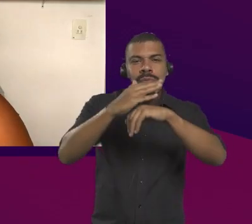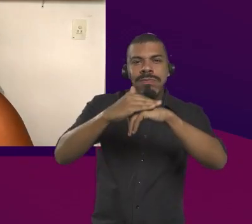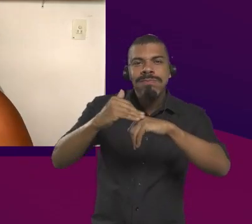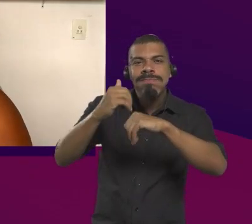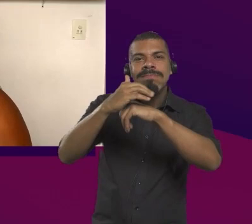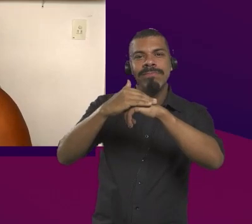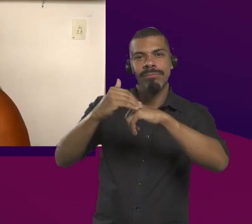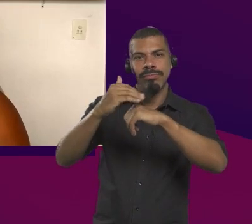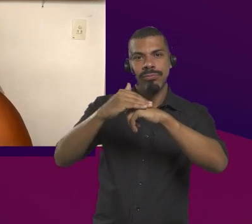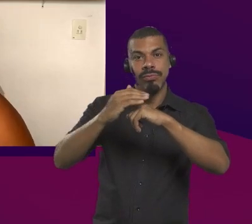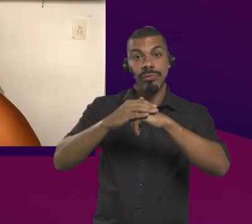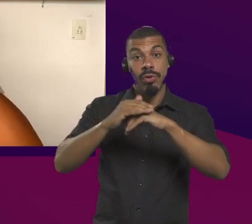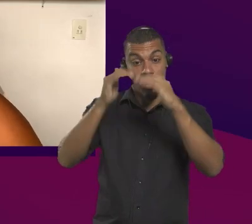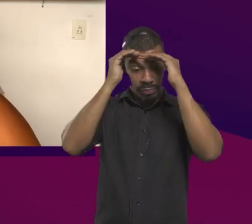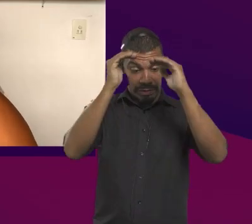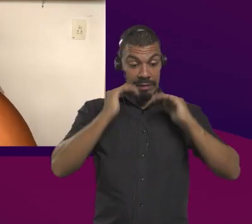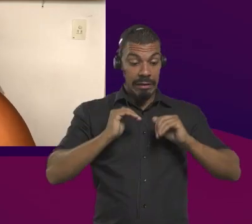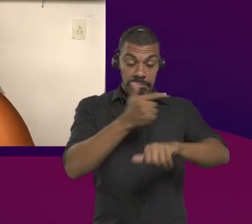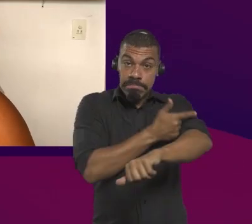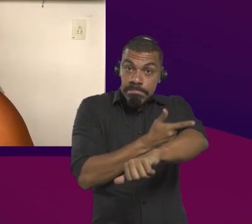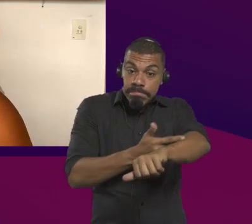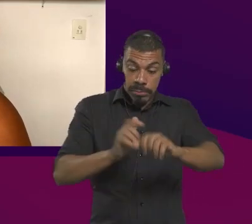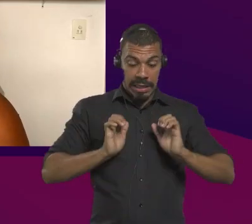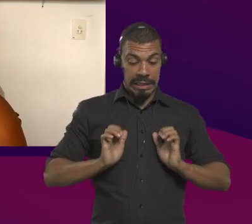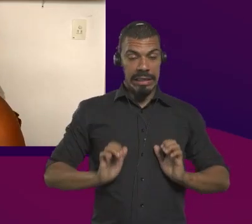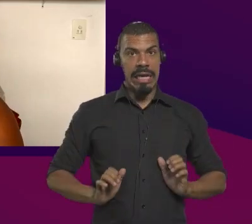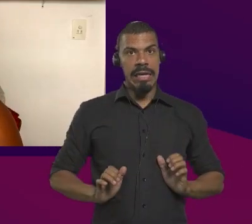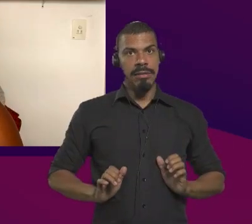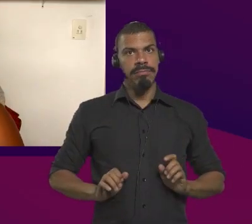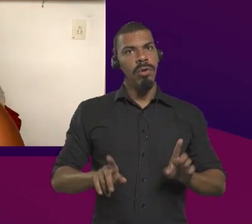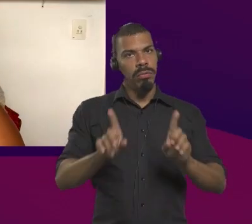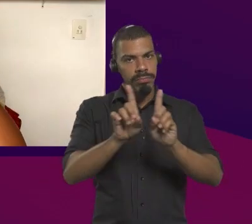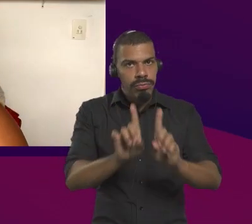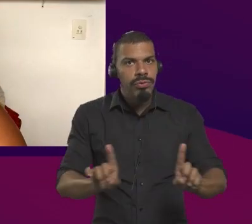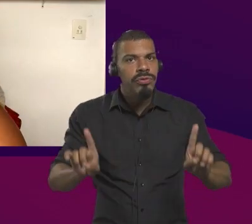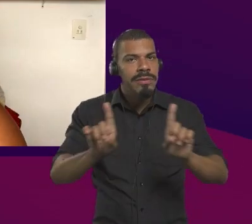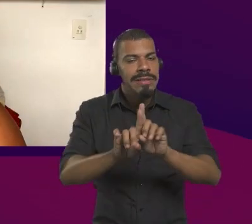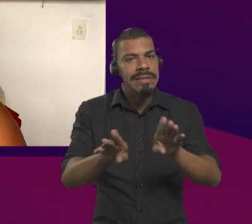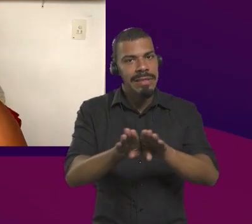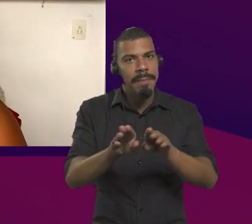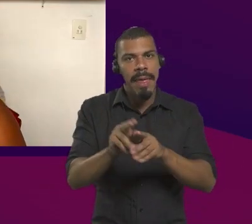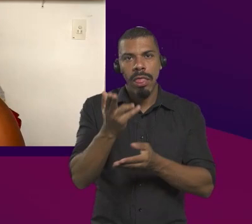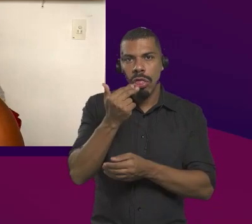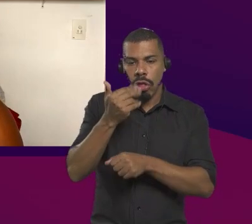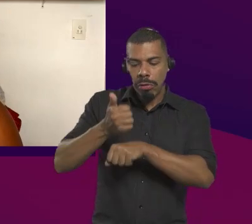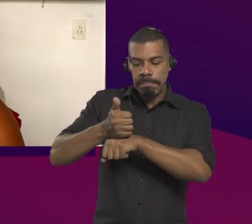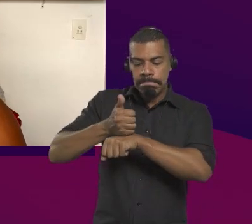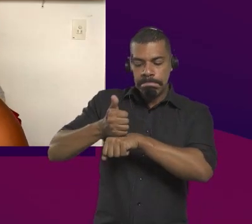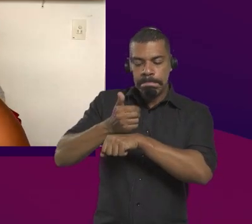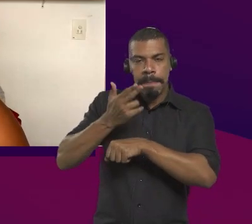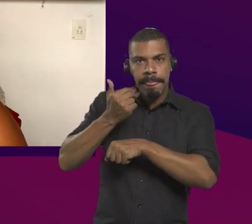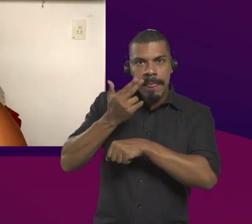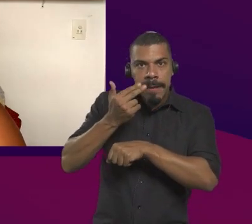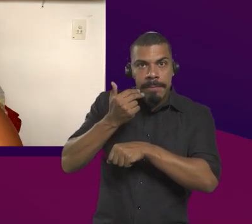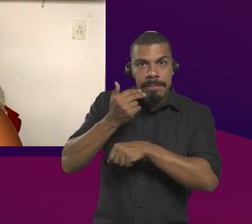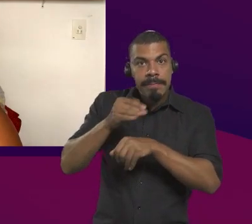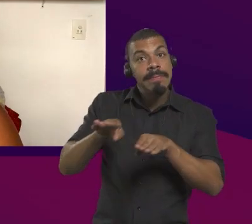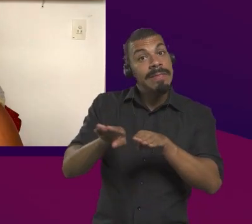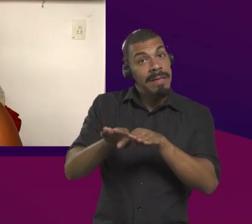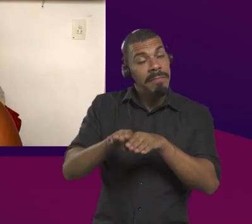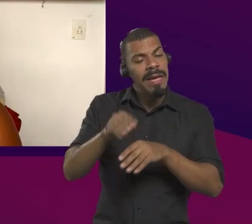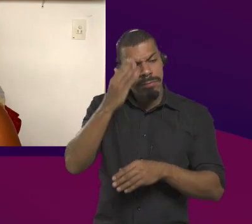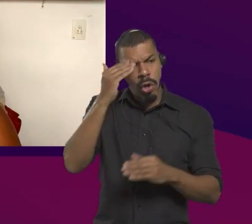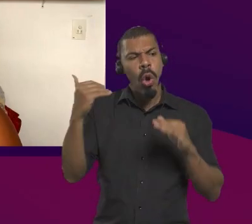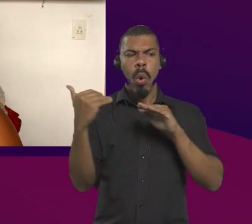é a base, para mim, de qualquer tratamento digno, né? E aí, pensando enquanto nutricionista, qualquer tratamento nutricional. Eu concordo muito